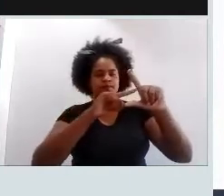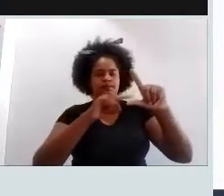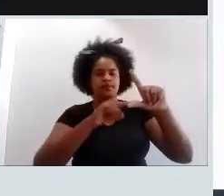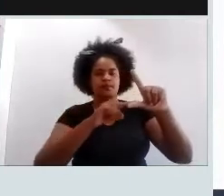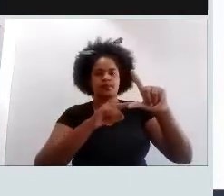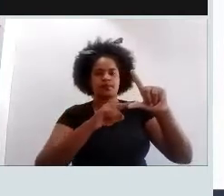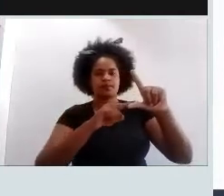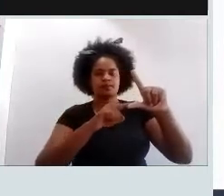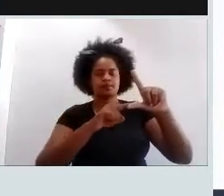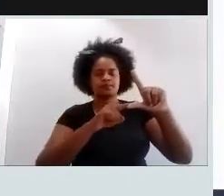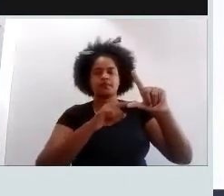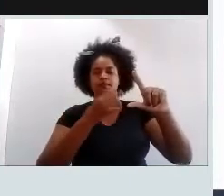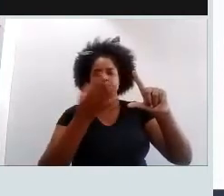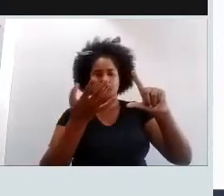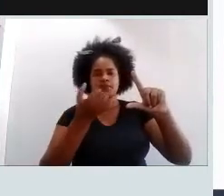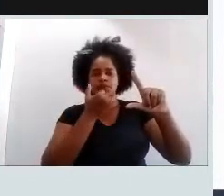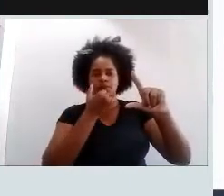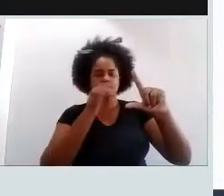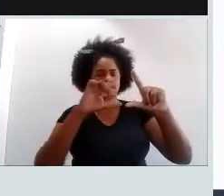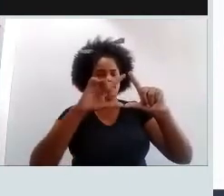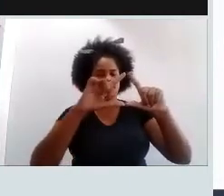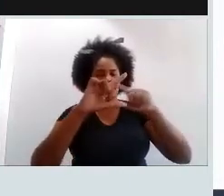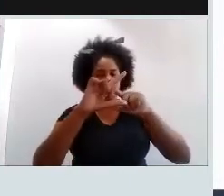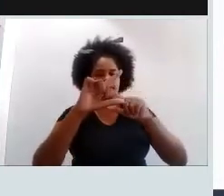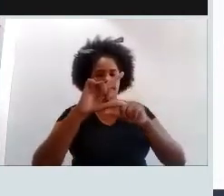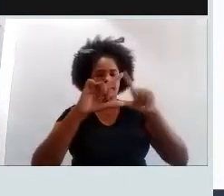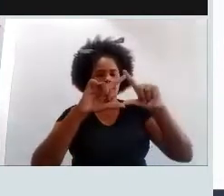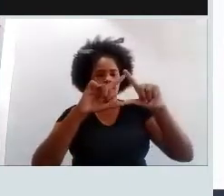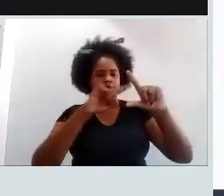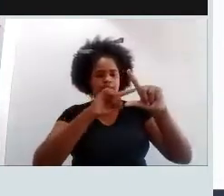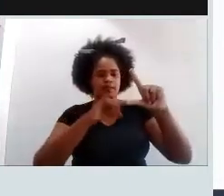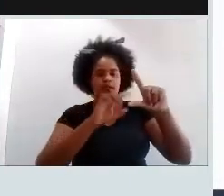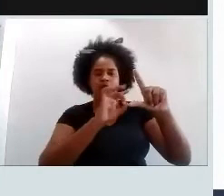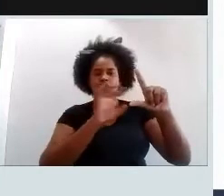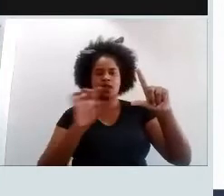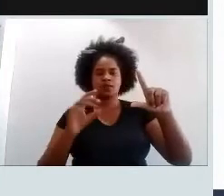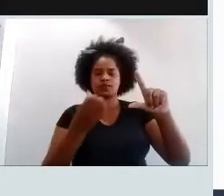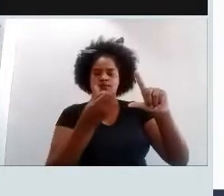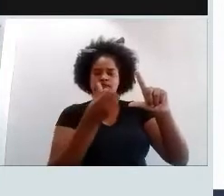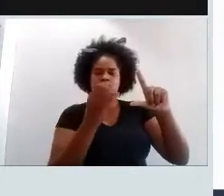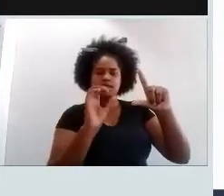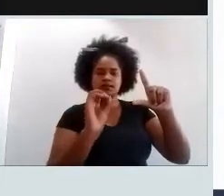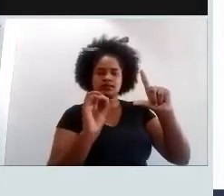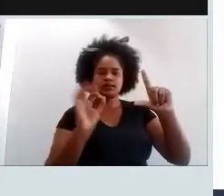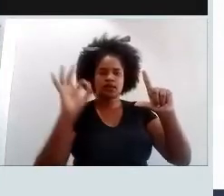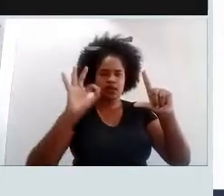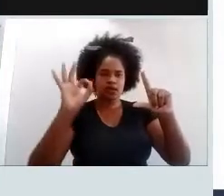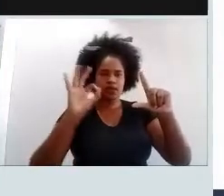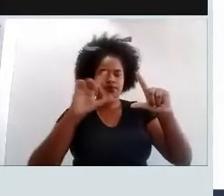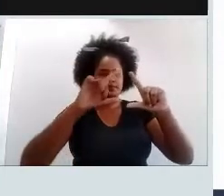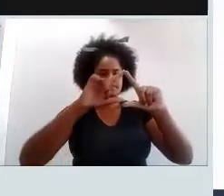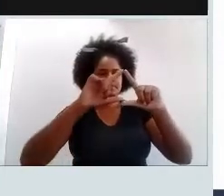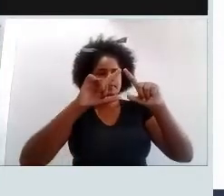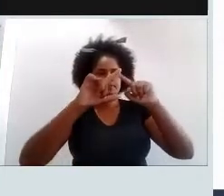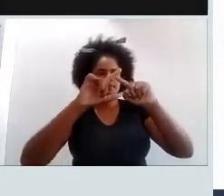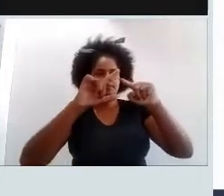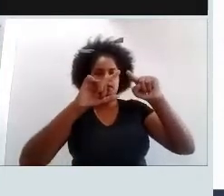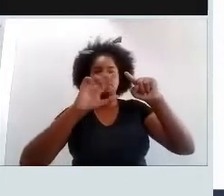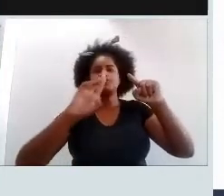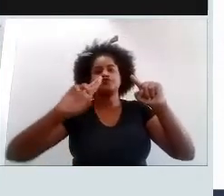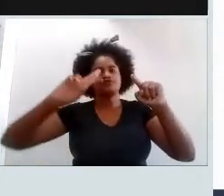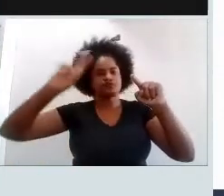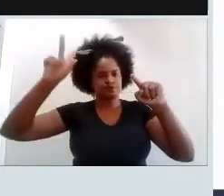cada. Só o ângulo de cima que vai ser diferente. E a área é calculada por